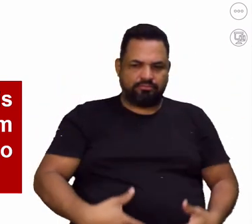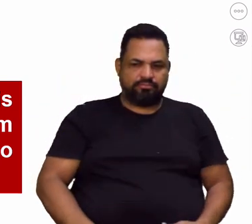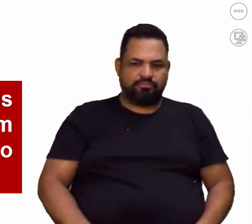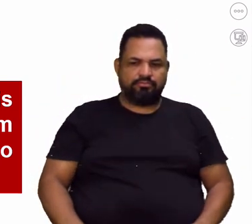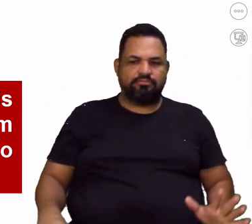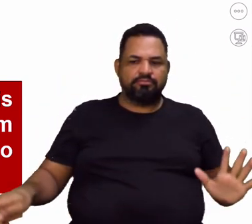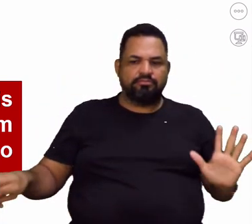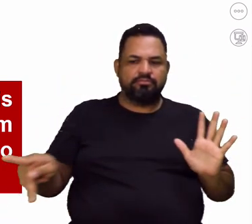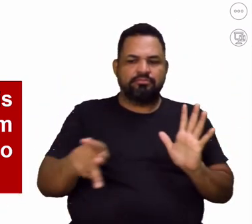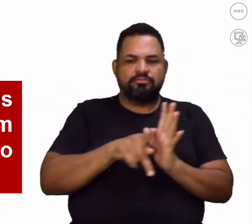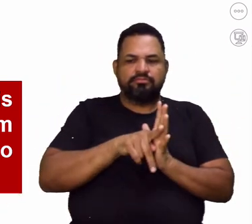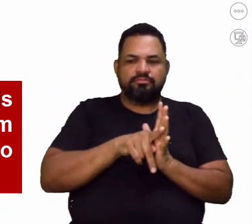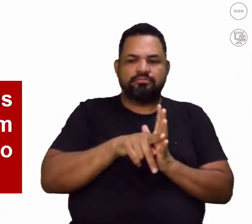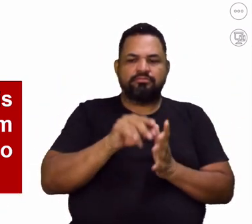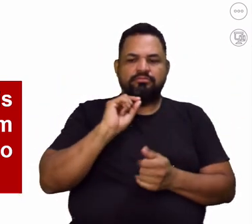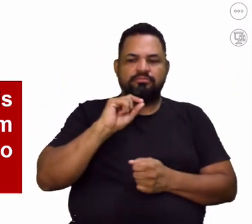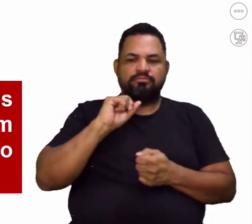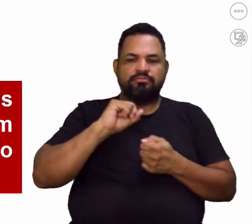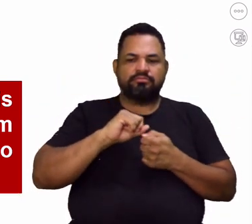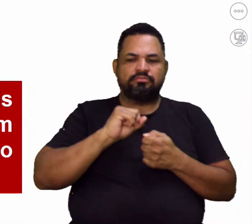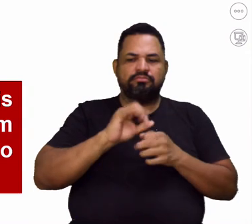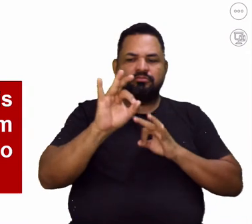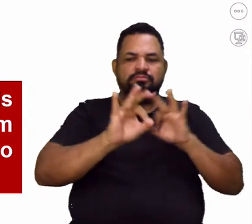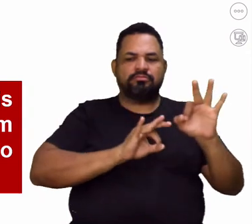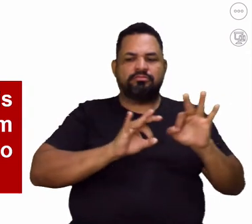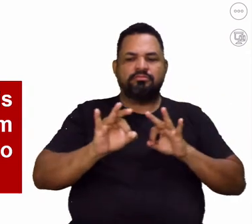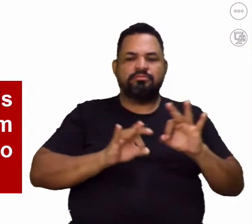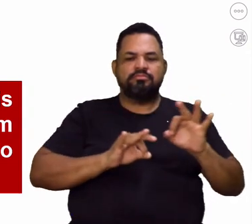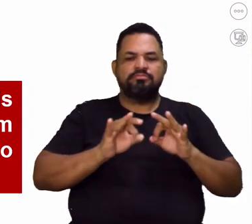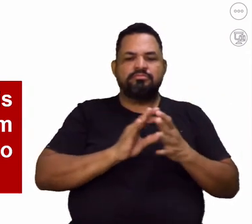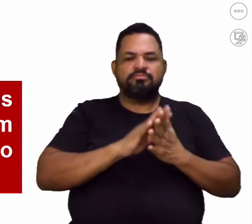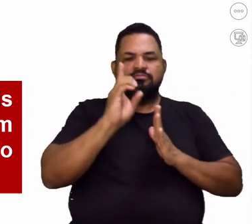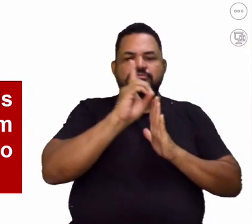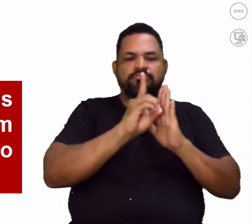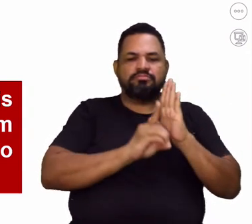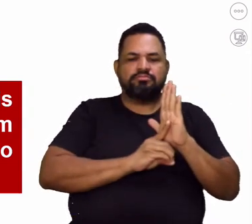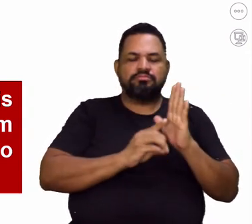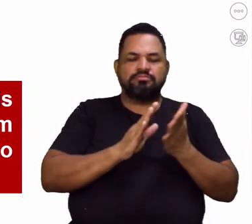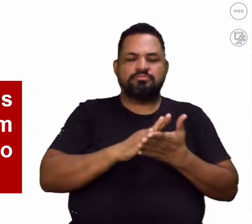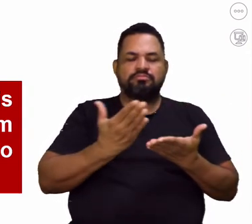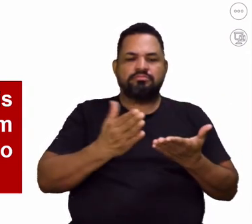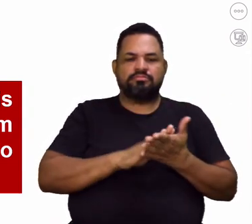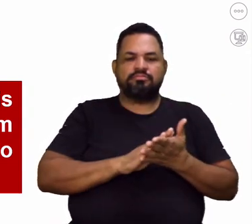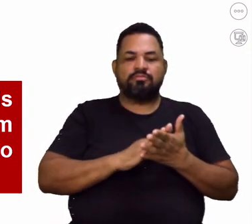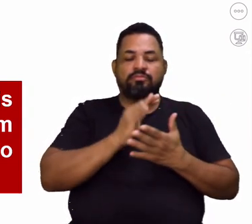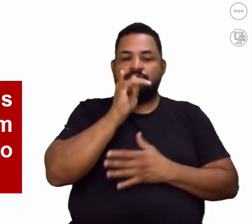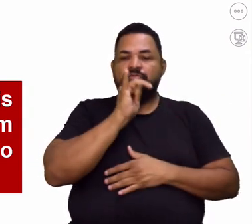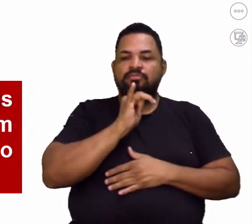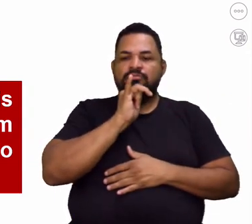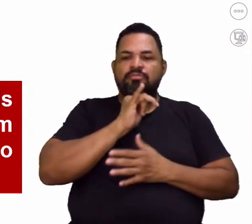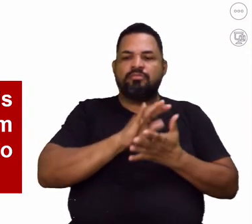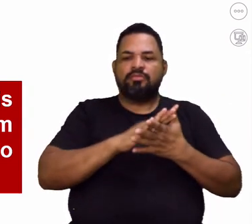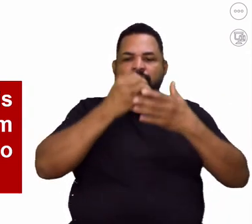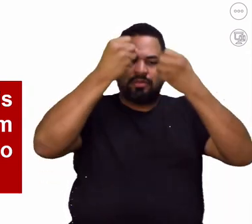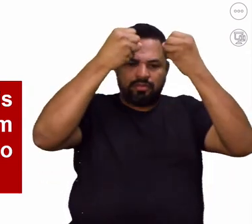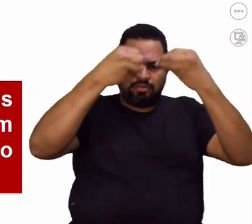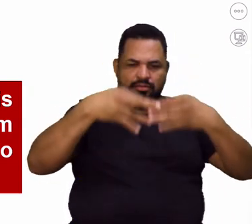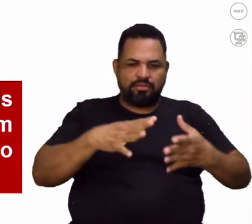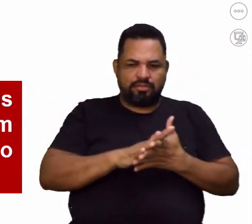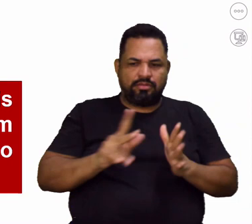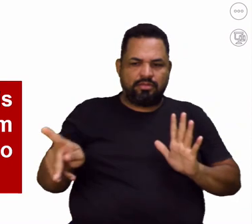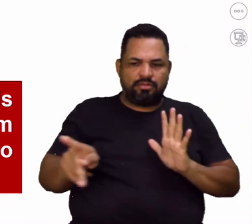da própria ação, né, construtiva. Por exemplo, o dicionário é um exemplo de metalinguagem. O dicionário explica o